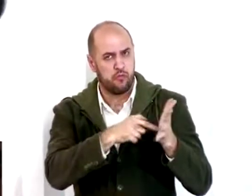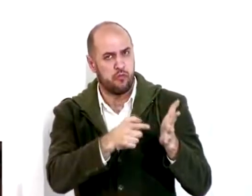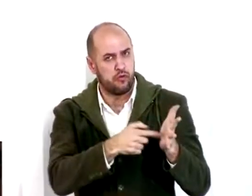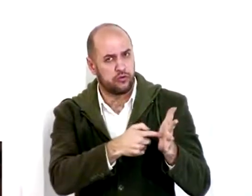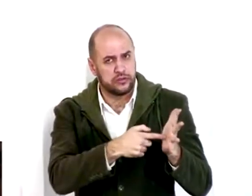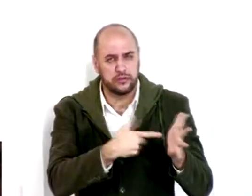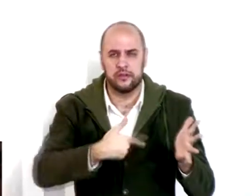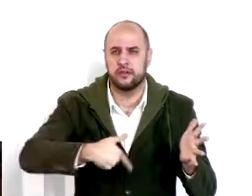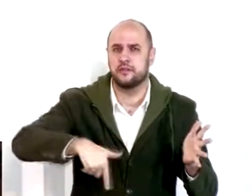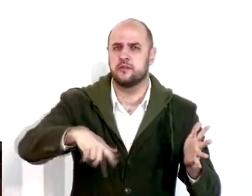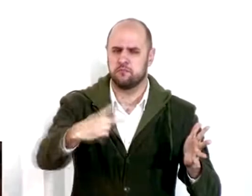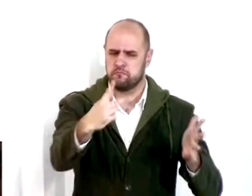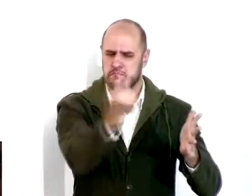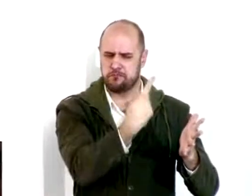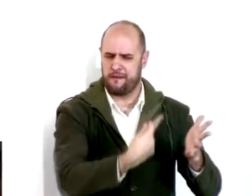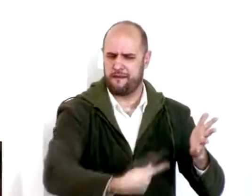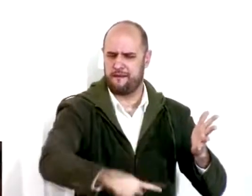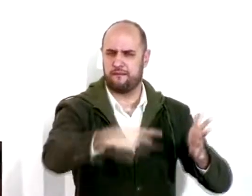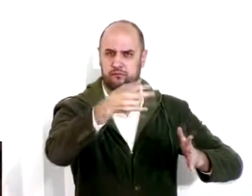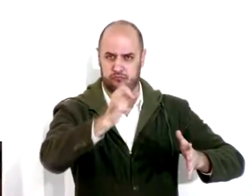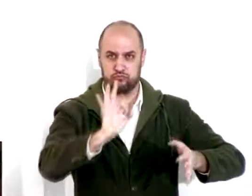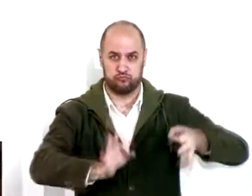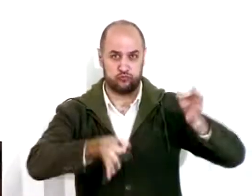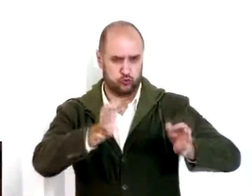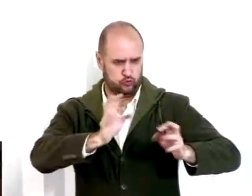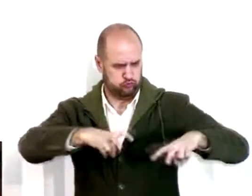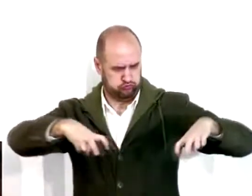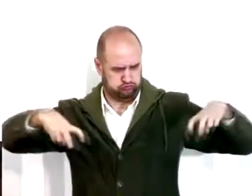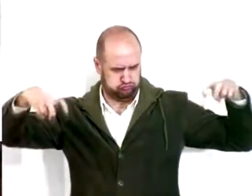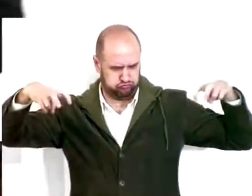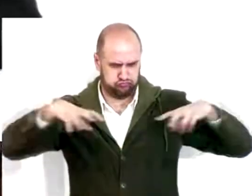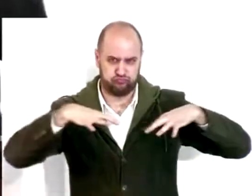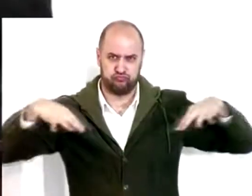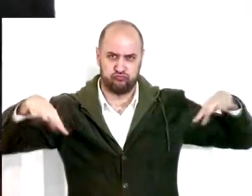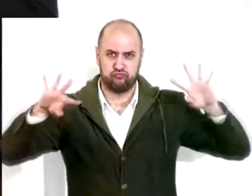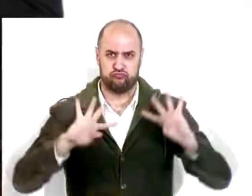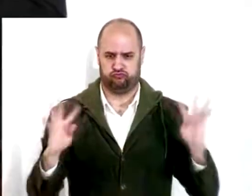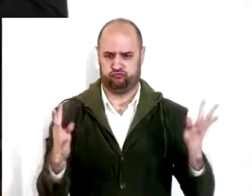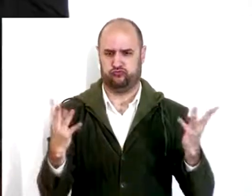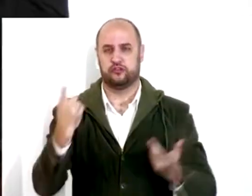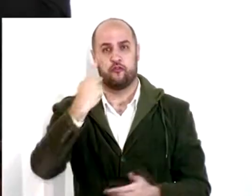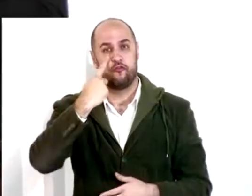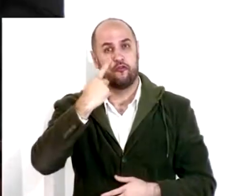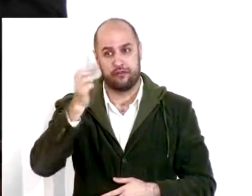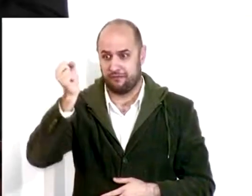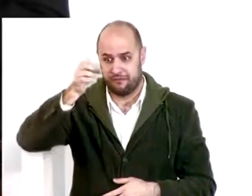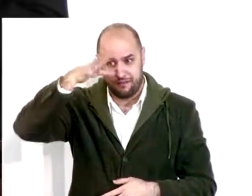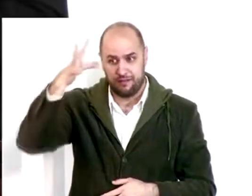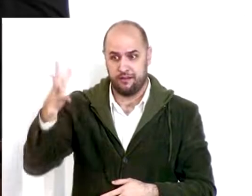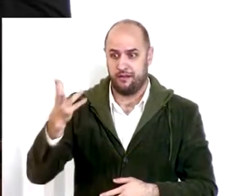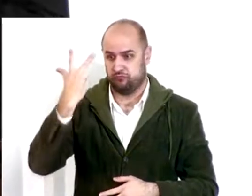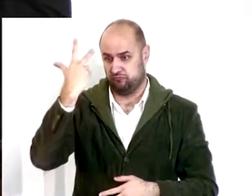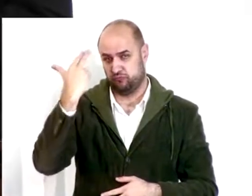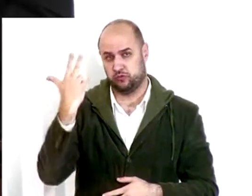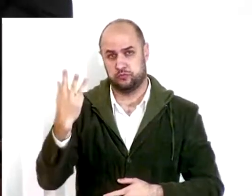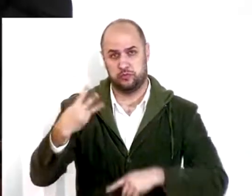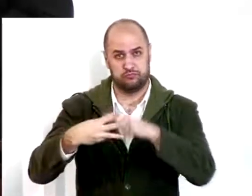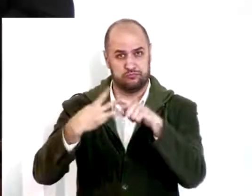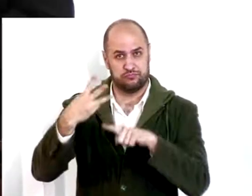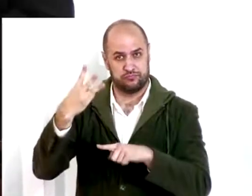um cenário de um grande tribunal. Portanto, existe aí claramente, naturalmente,